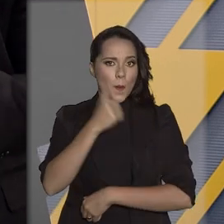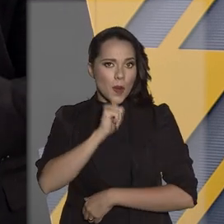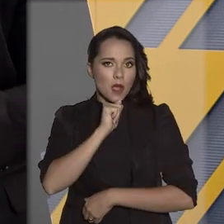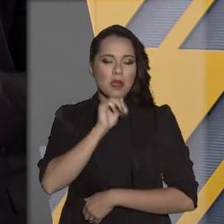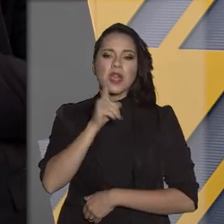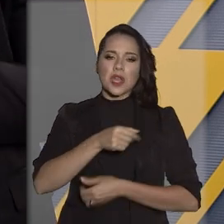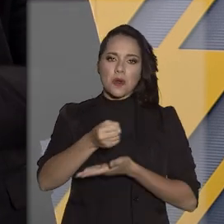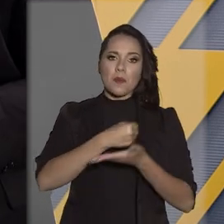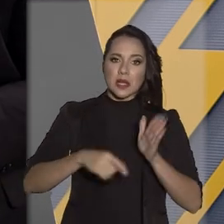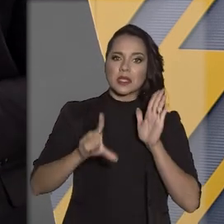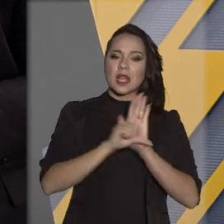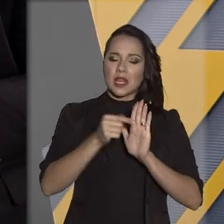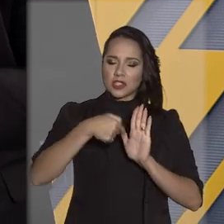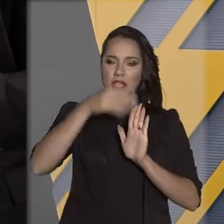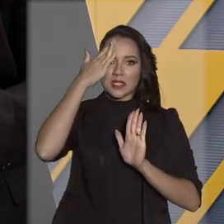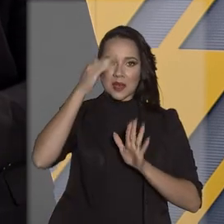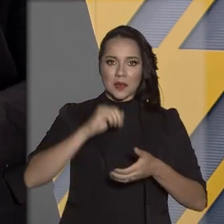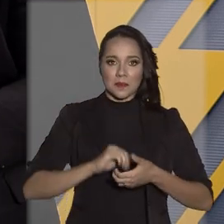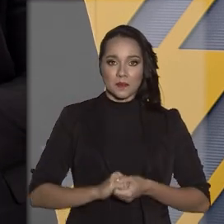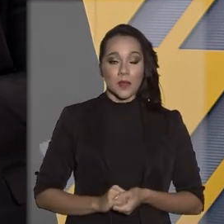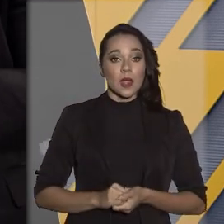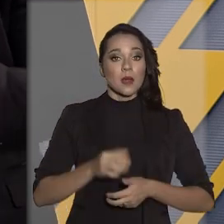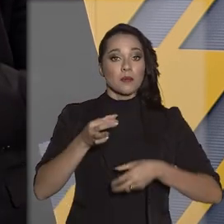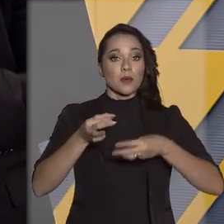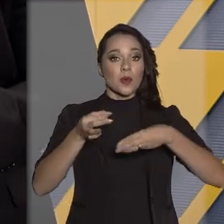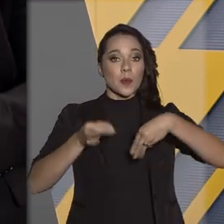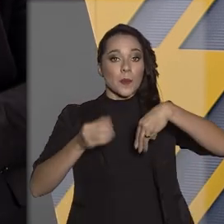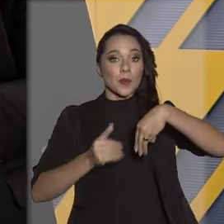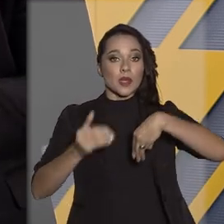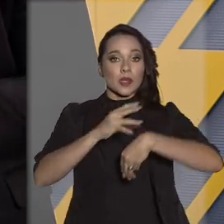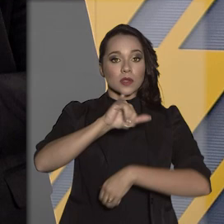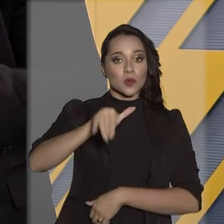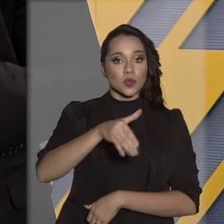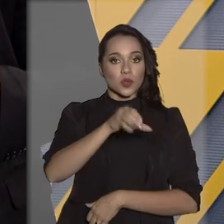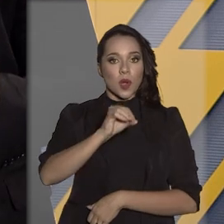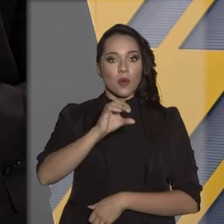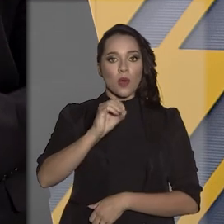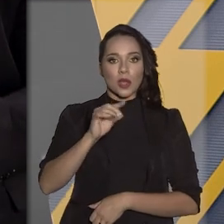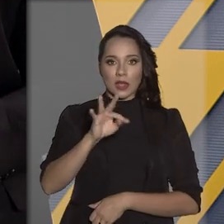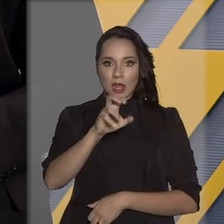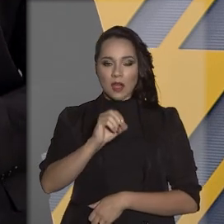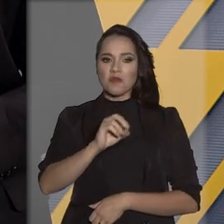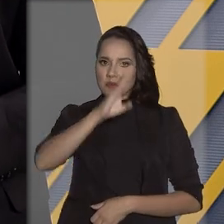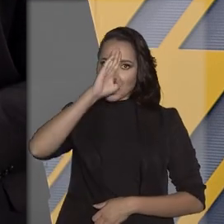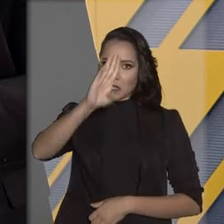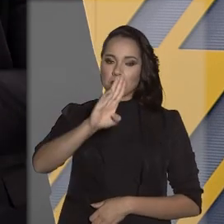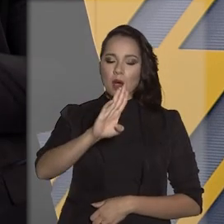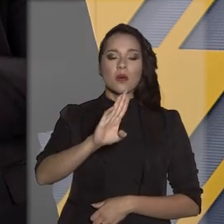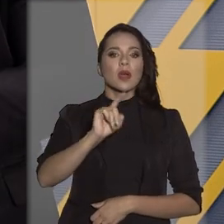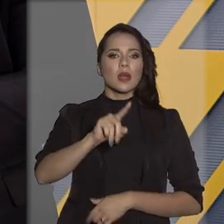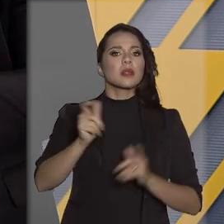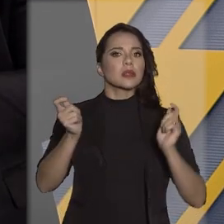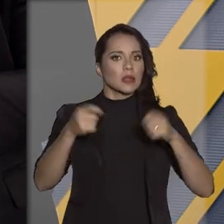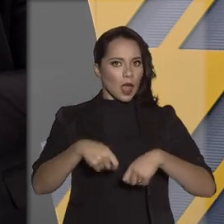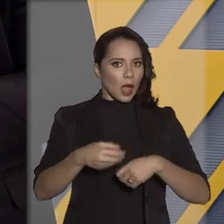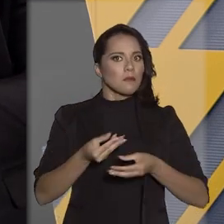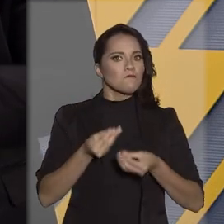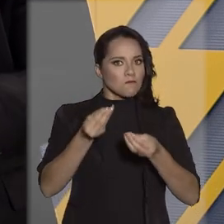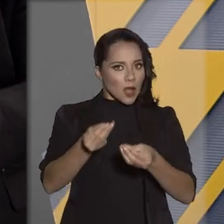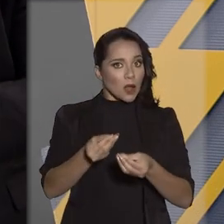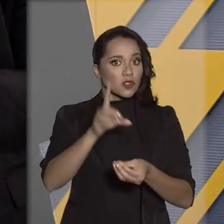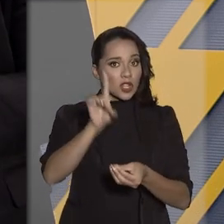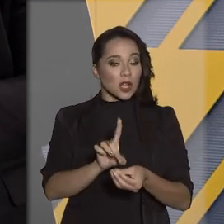é legalmente presumida. Para o ministro João Otávio de Noronha, cujo voto prevaleceu no julgamento, é cabível a